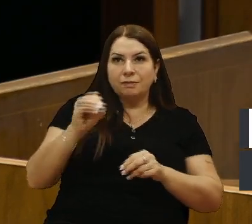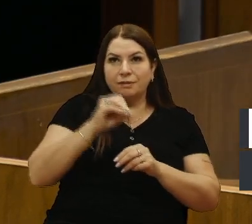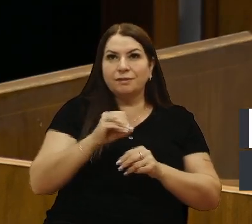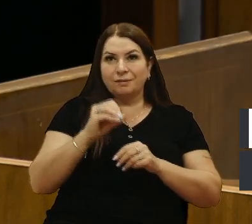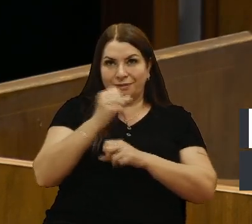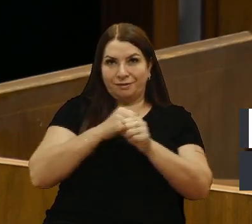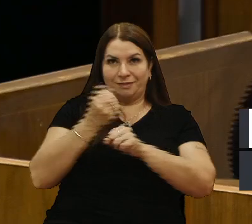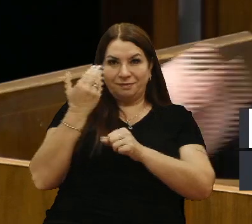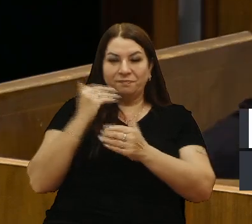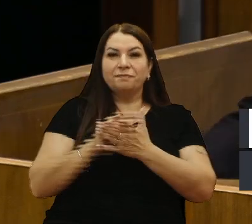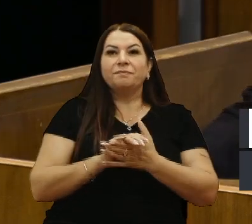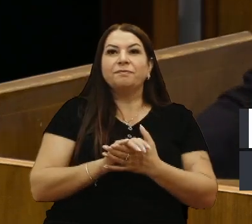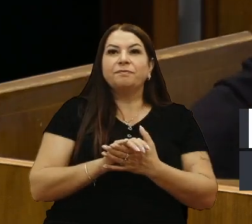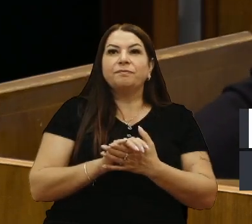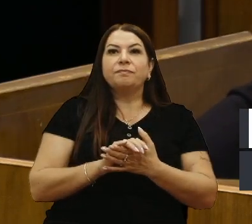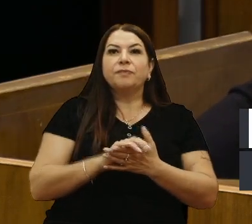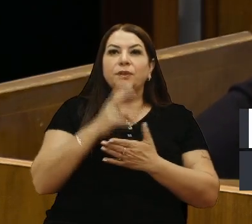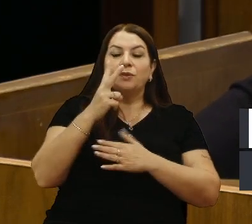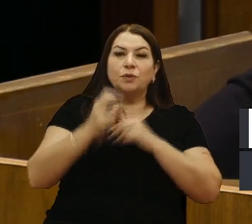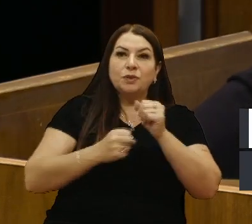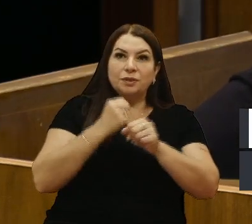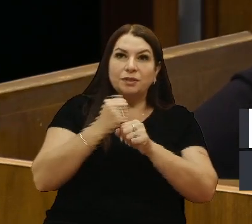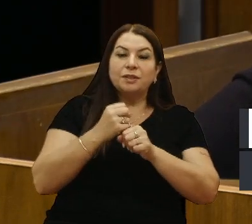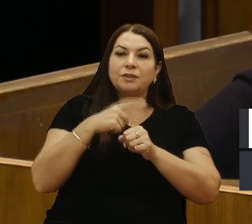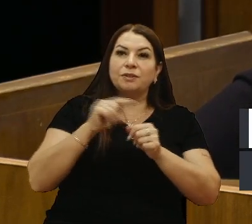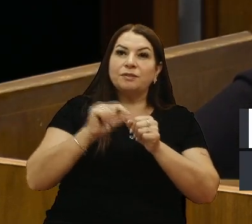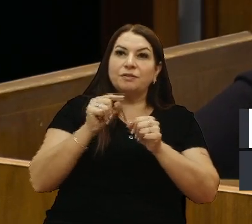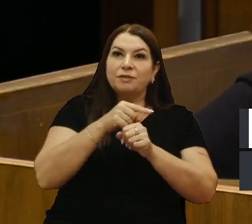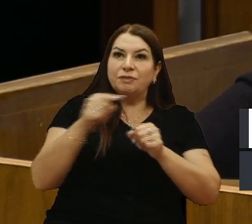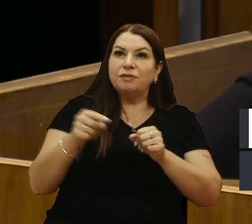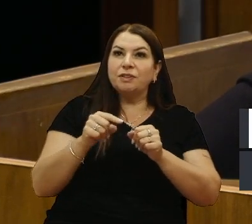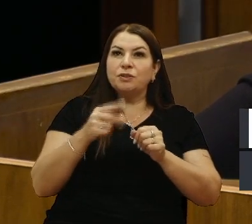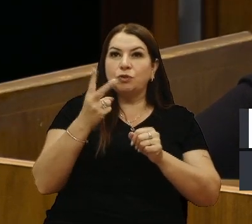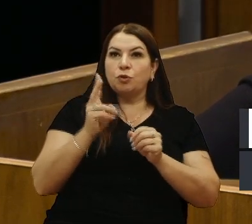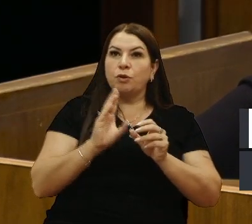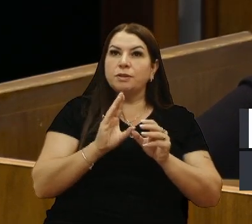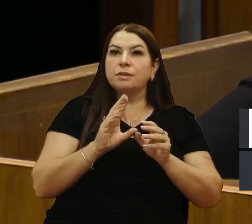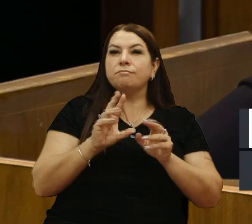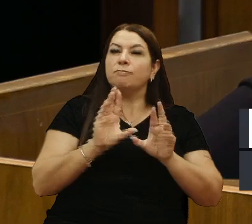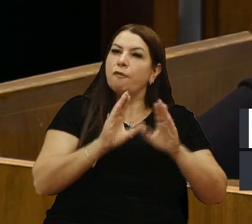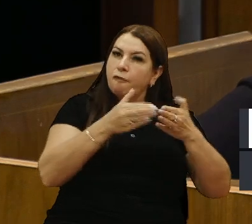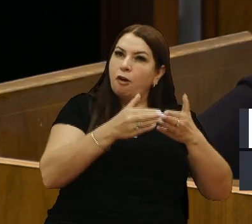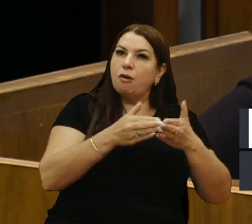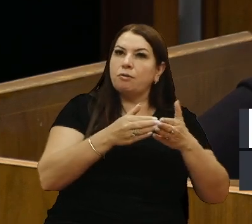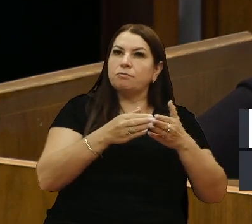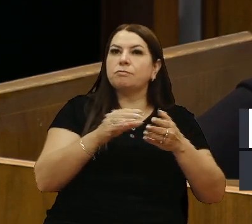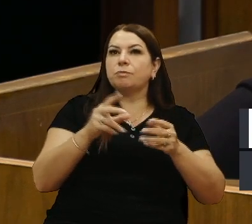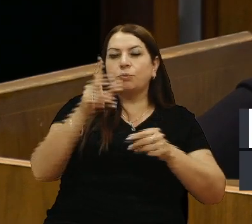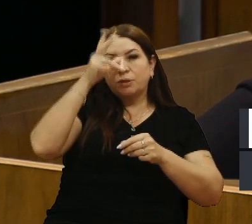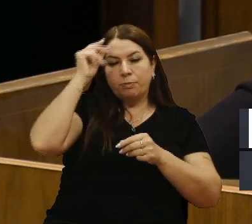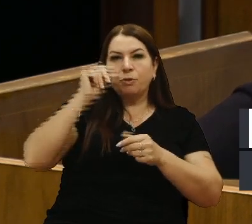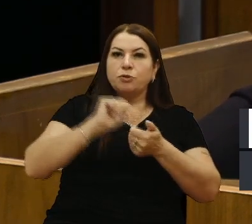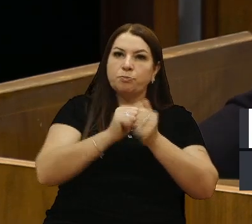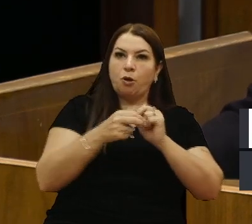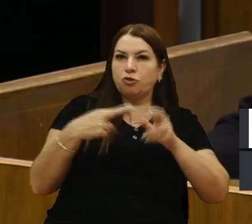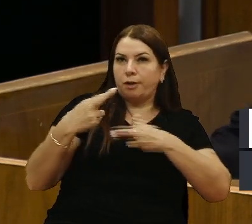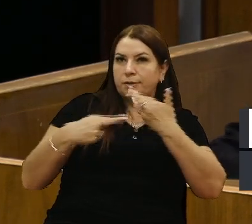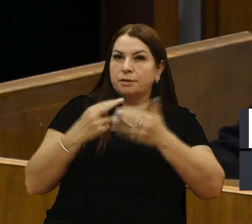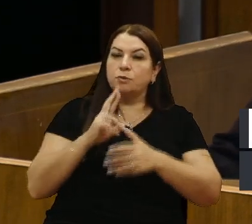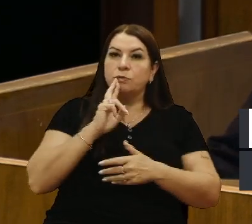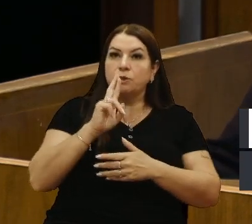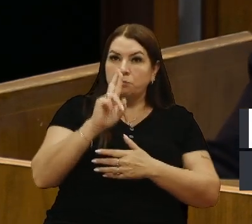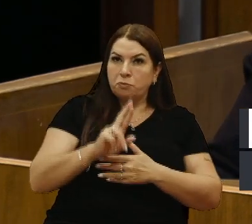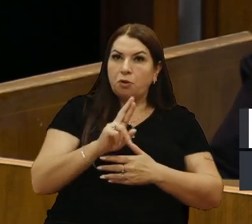passado. Nesses 2 anos, a gente realizou 2 fóruns municipais de esporte e lazer, e como resultado